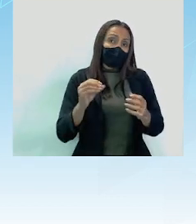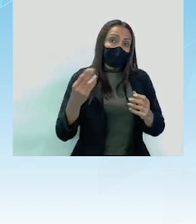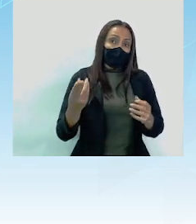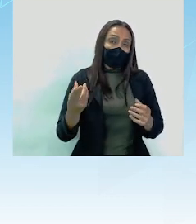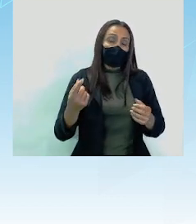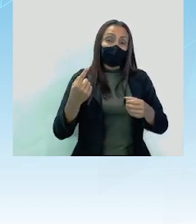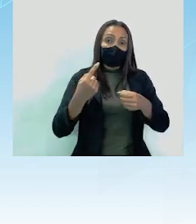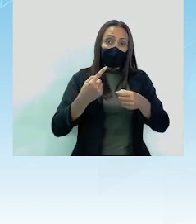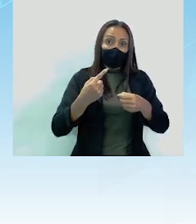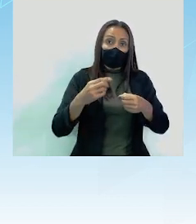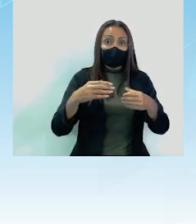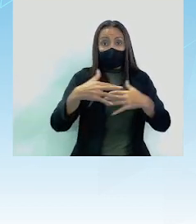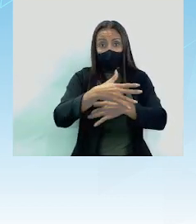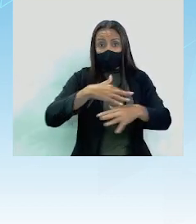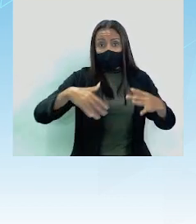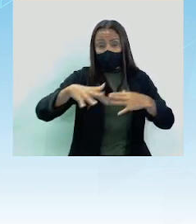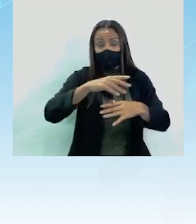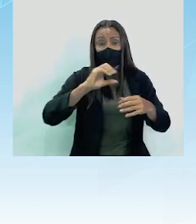mas